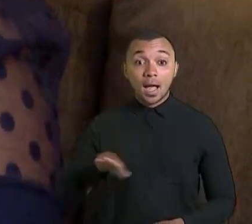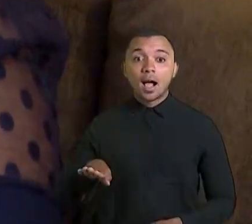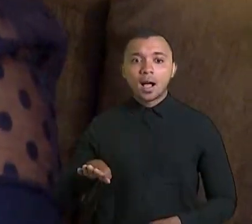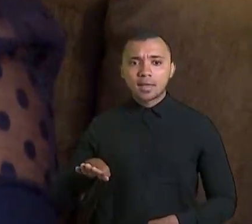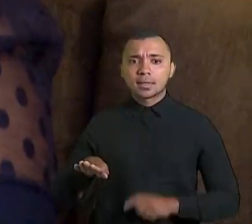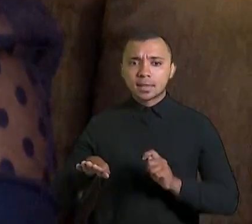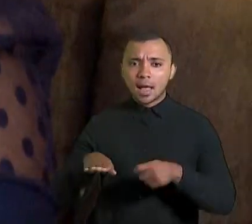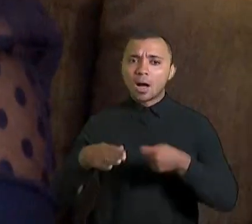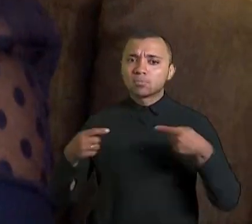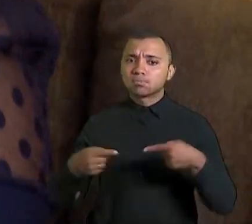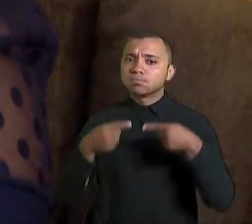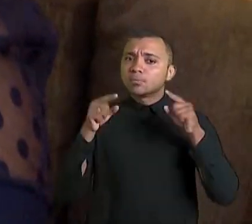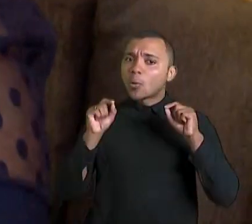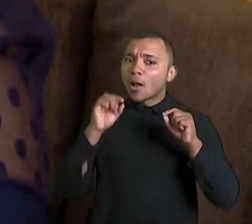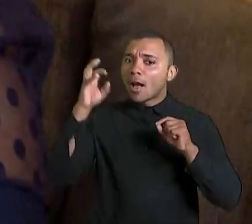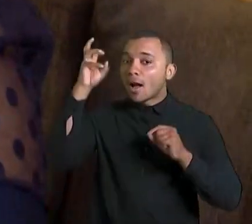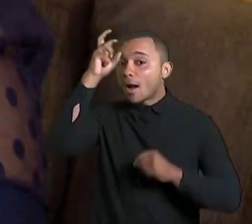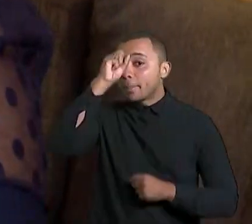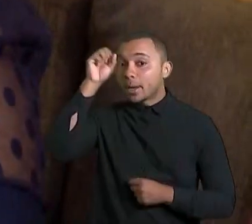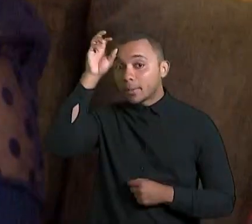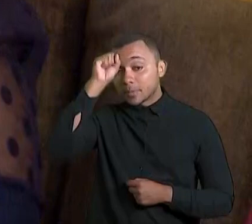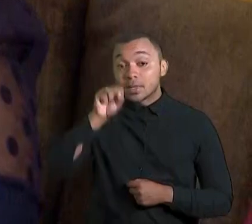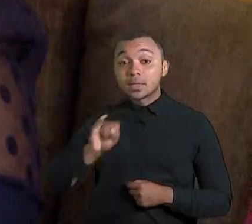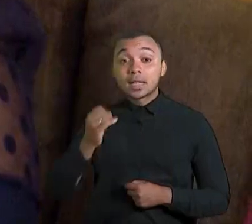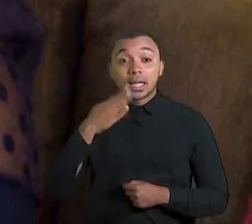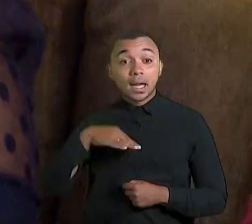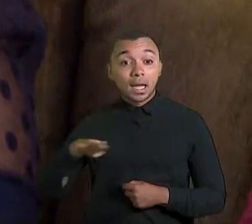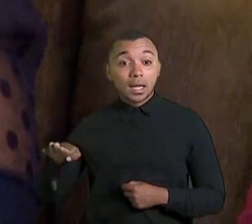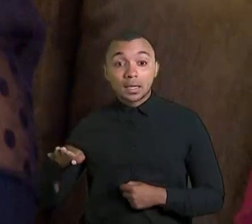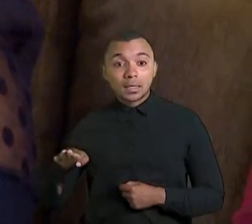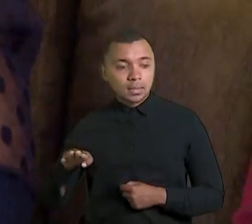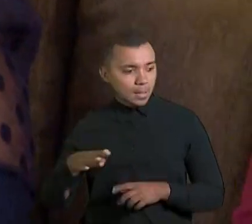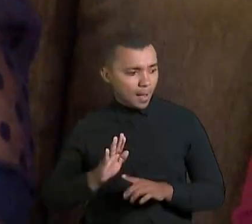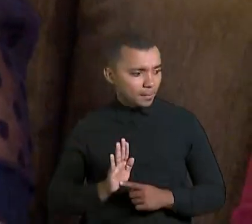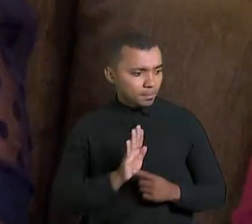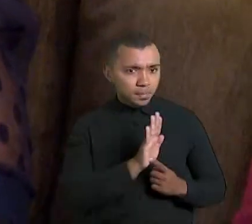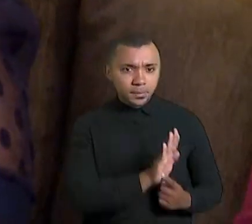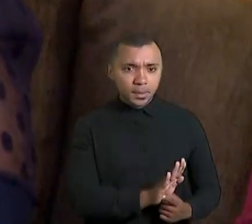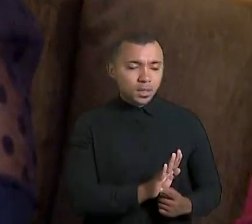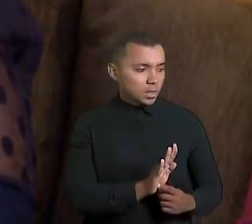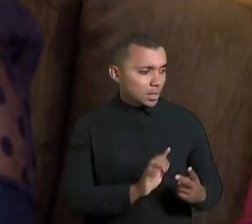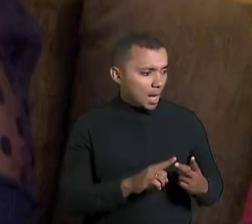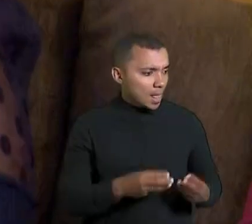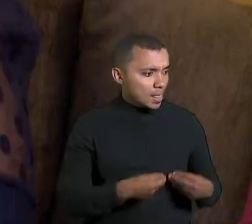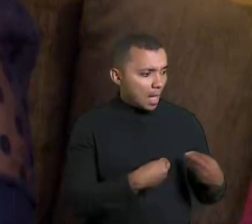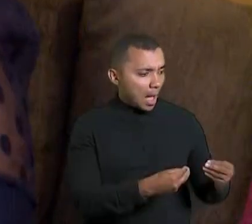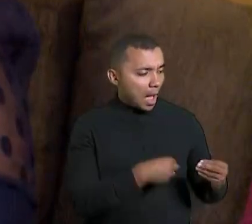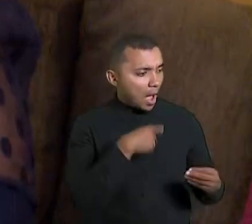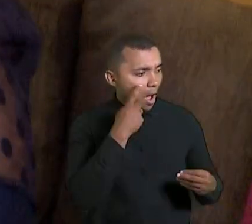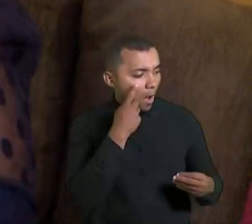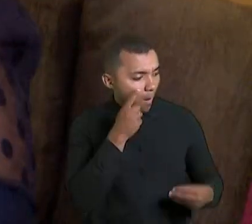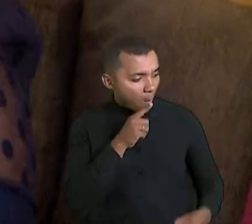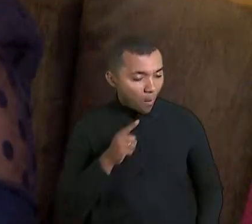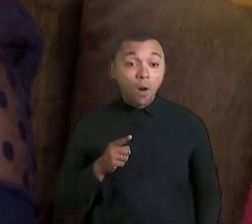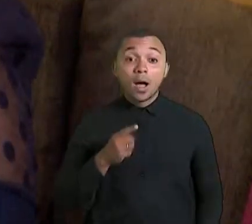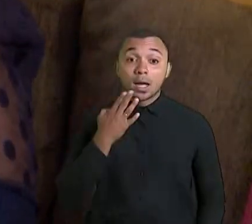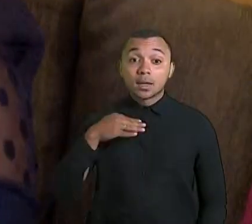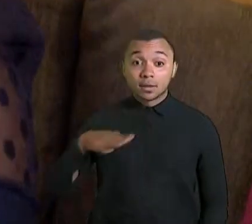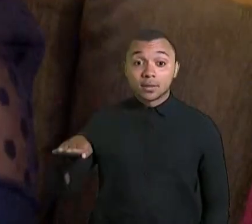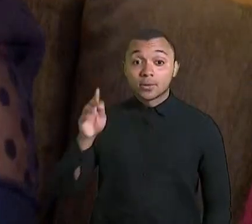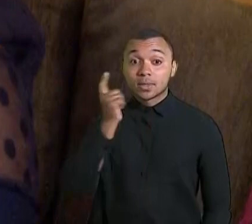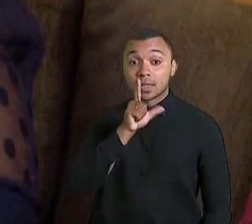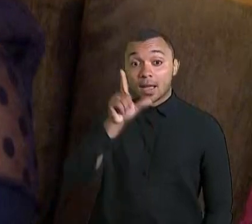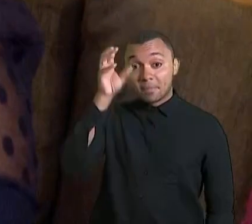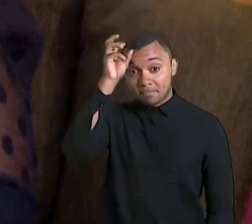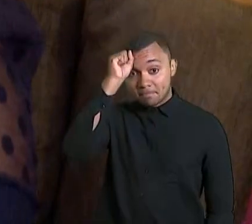aprender. Então, tudo que é oferecido à criança, tudo que a atravessa, seja na creche, em casa, ela vai aprender.